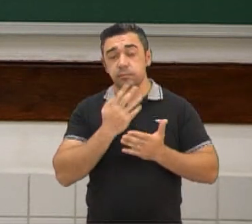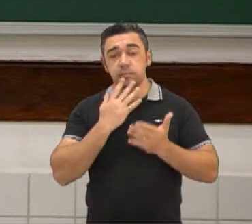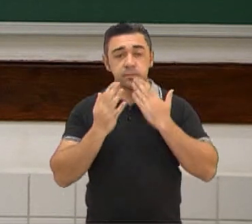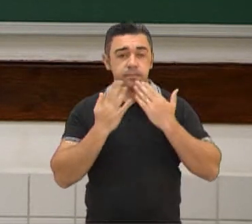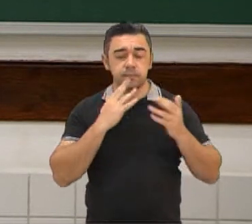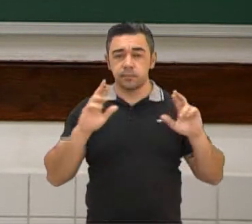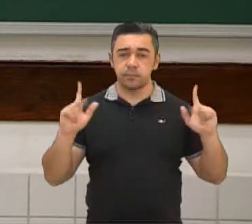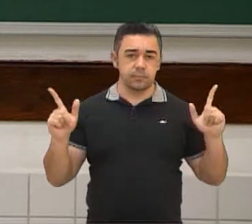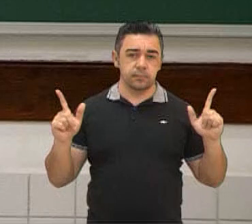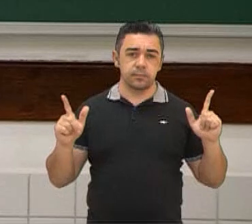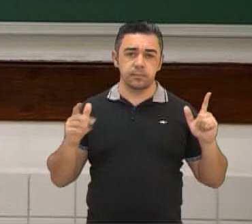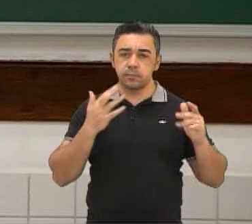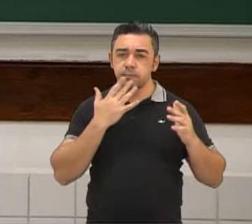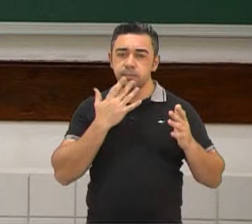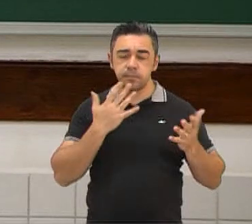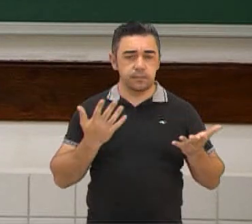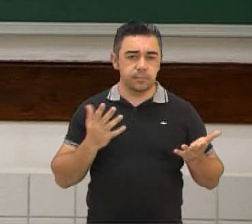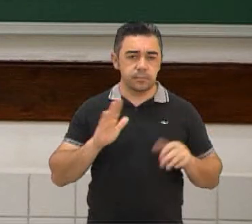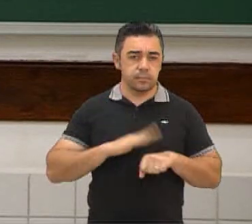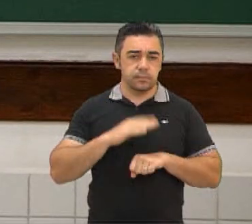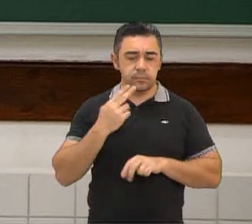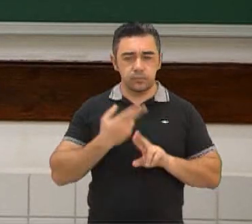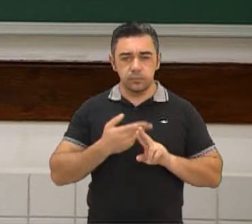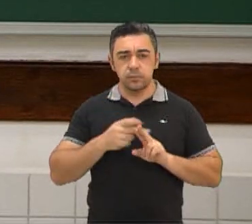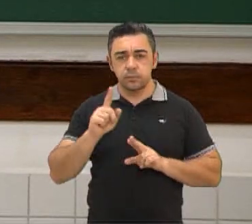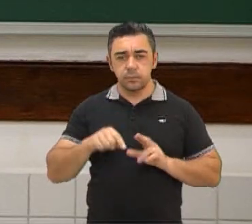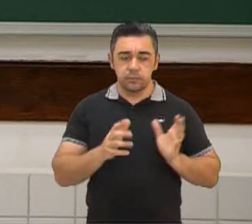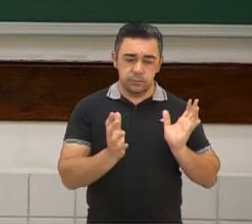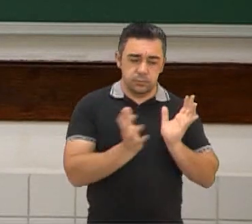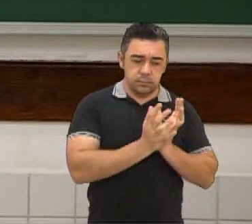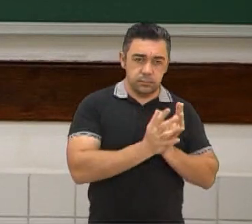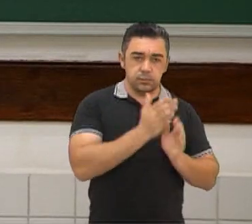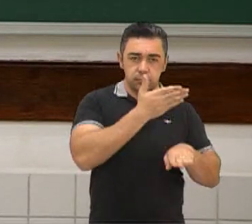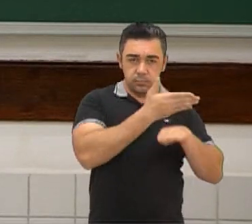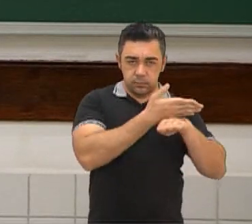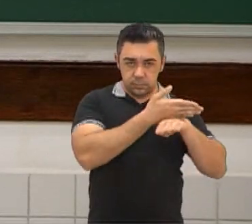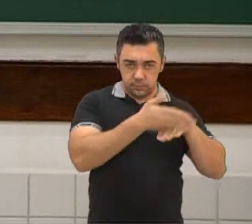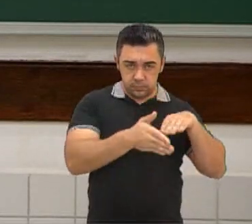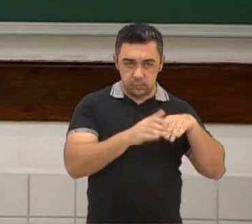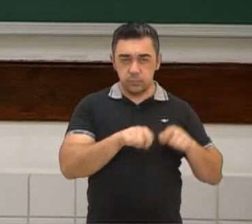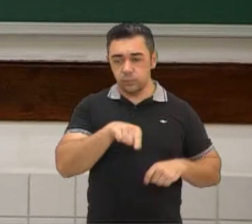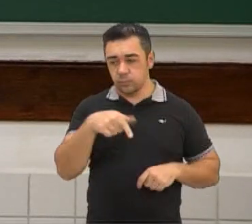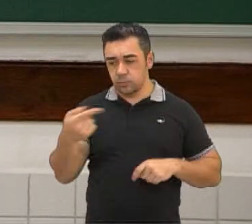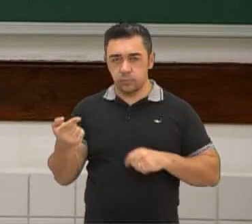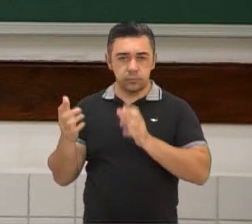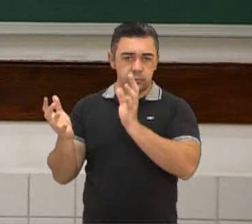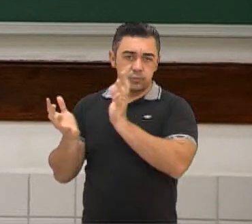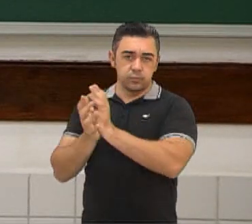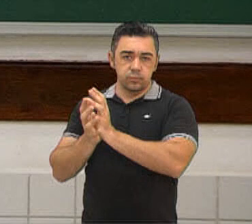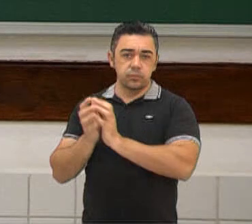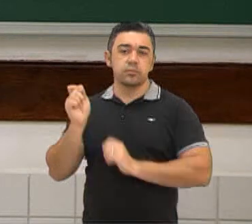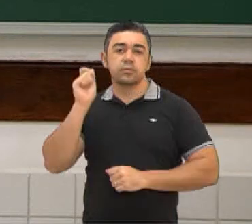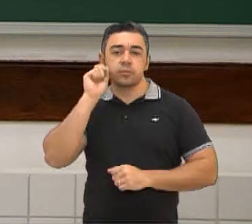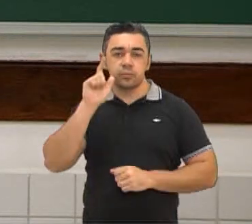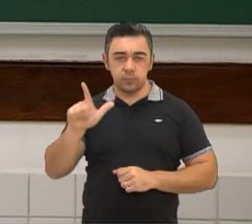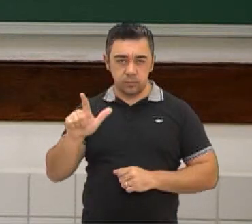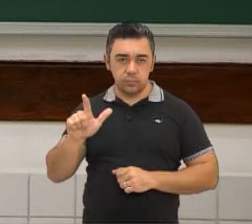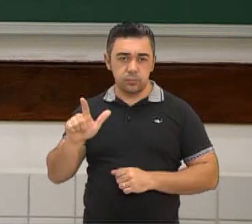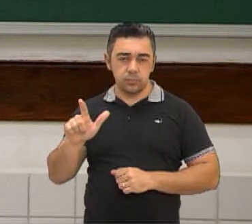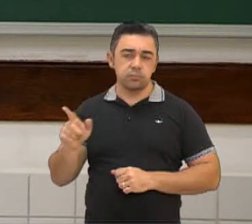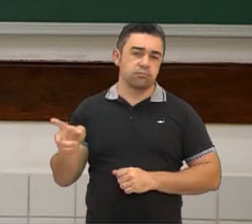bem diferentes. O mais usual é um time usar a touca branca e o outro time usar a touca azul,